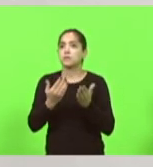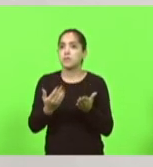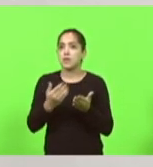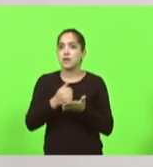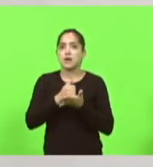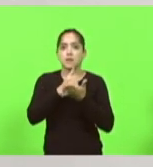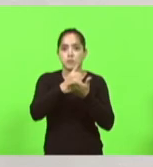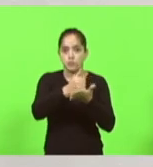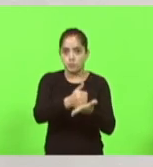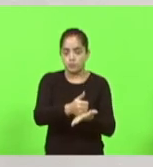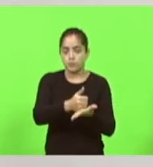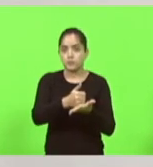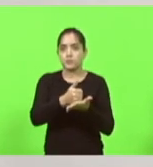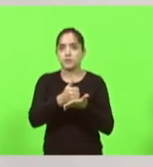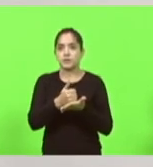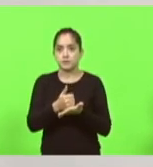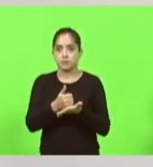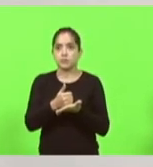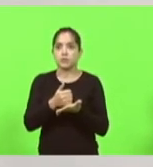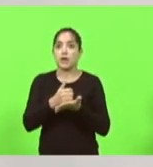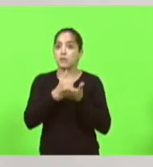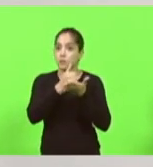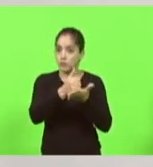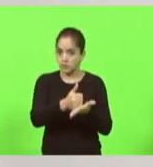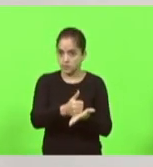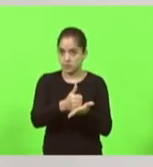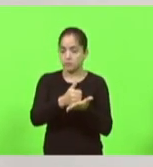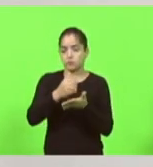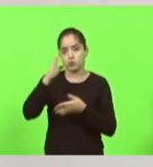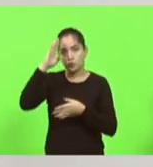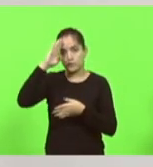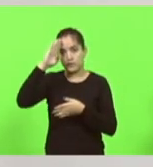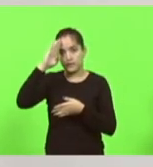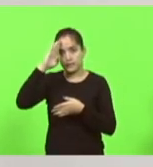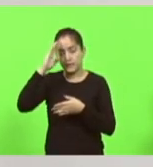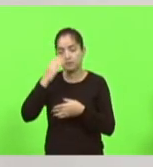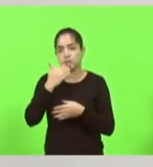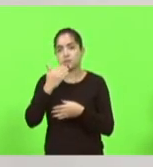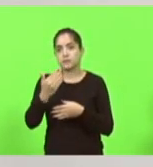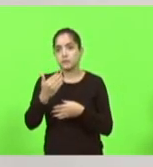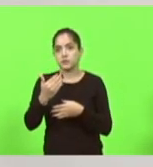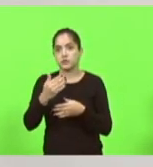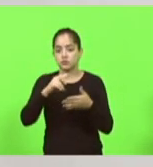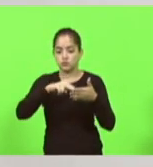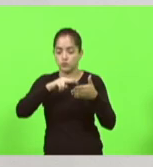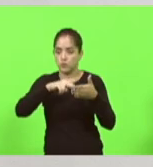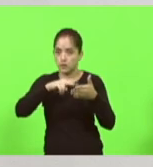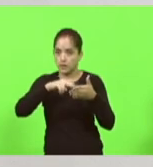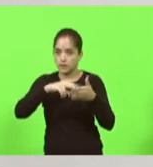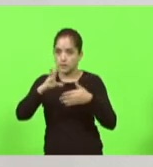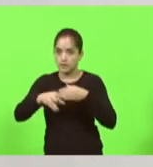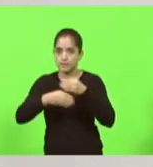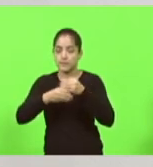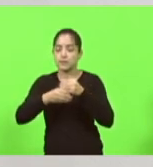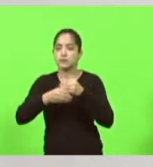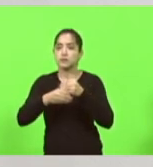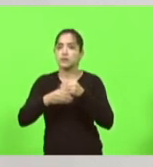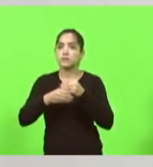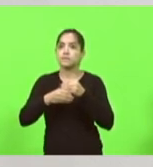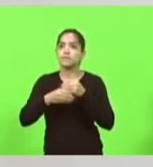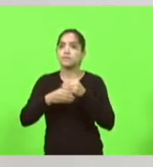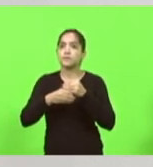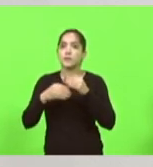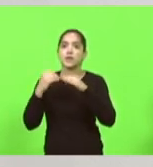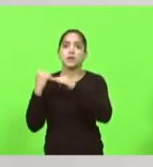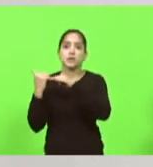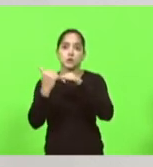militares nessa... nós apoiamos os militares nessa demanda. Estou lendo um pouquinho aqui da, do apoio à emenda do deputado, né, a reposição